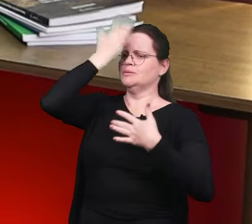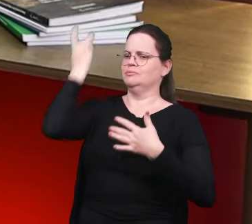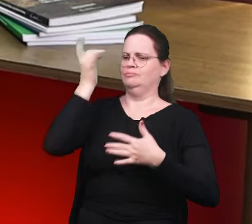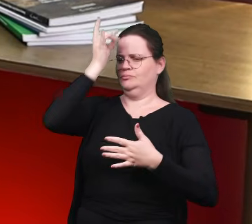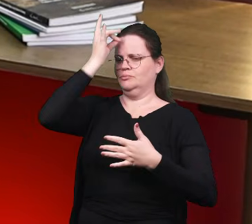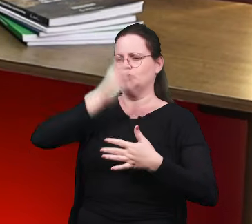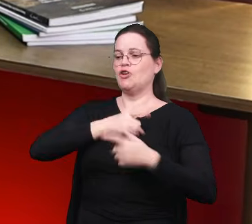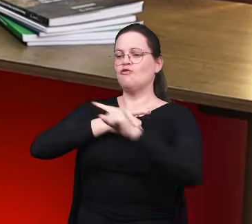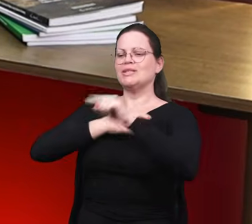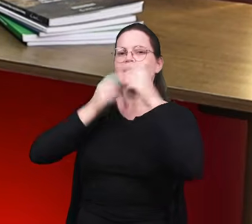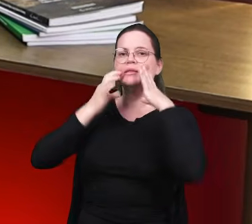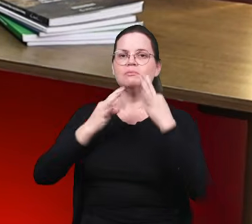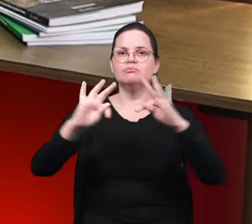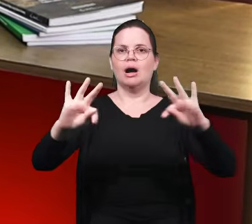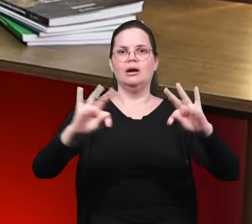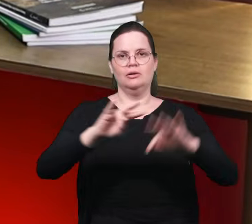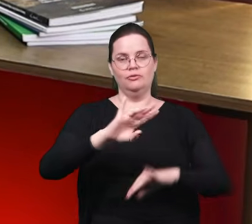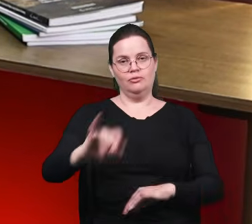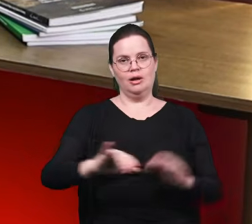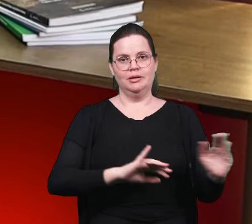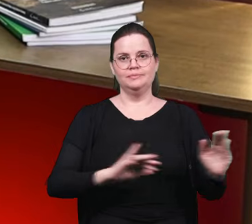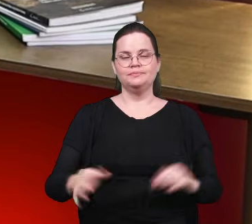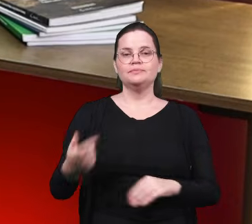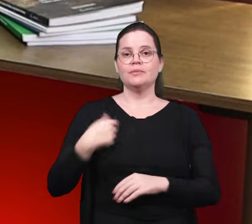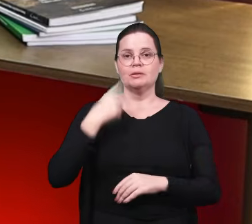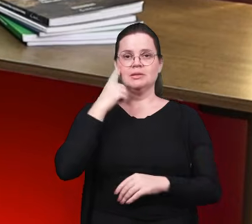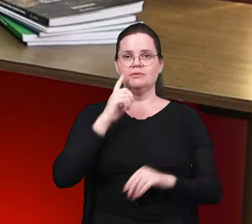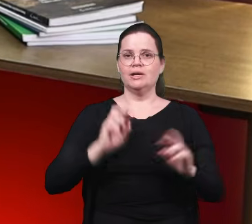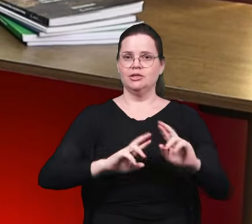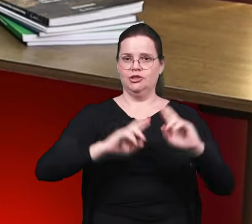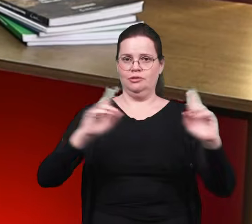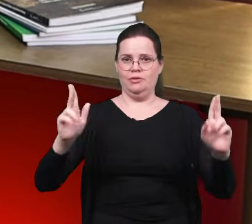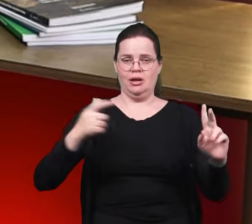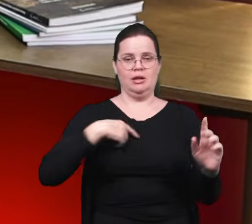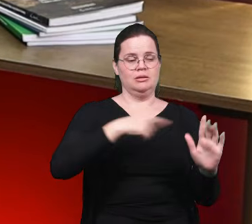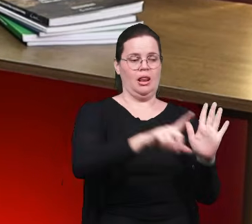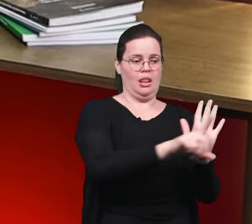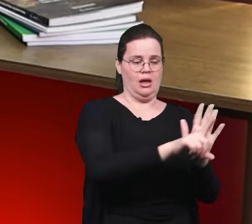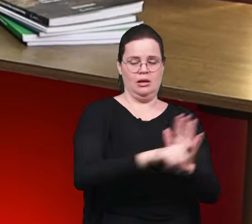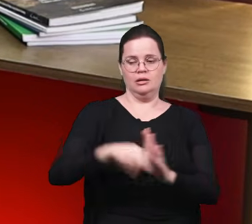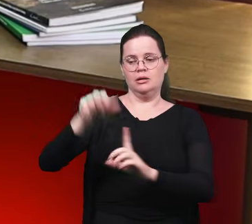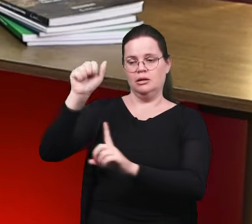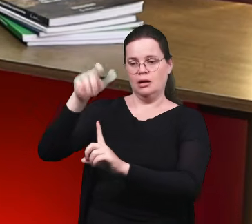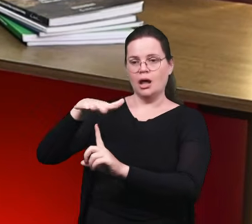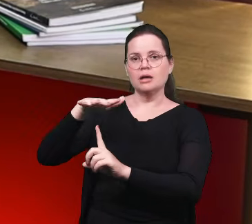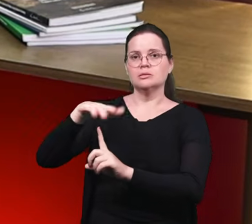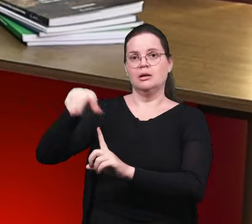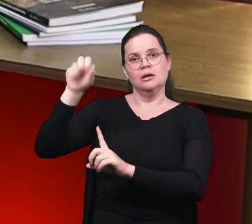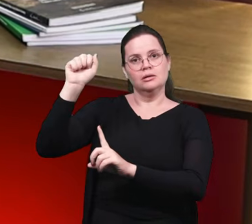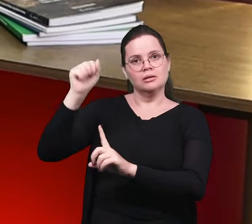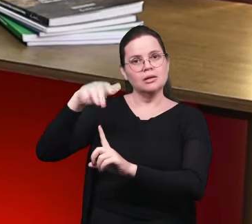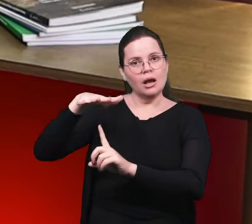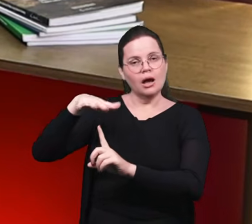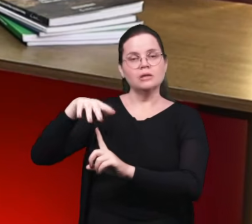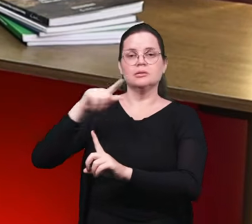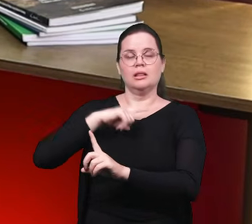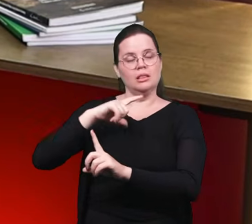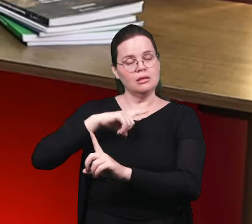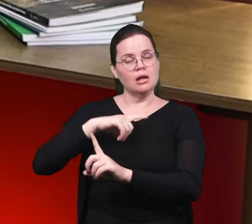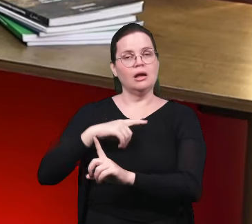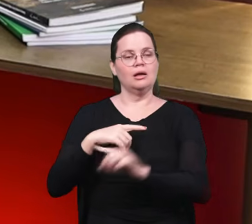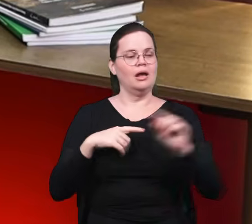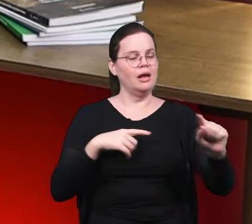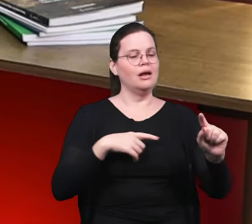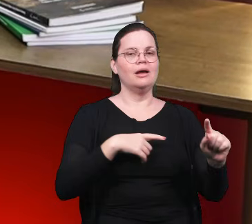lei. Os rabinos daquela época, os fariseus, os saduceus, os doutores da lei, né, os religiosos de um modo